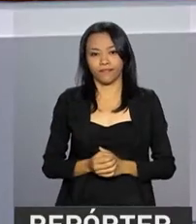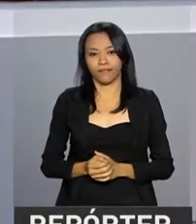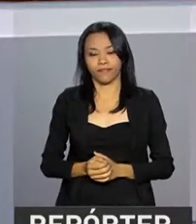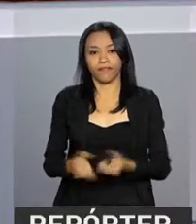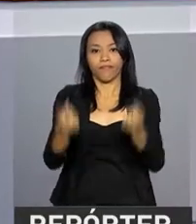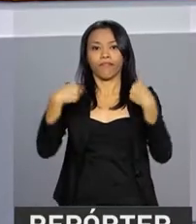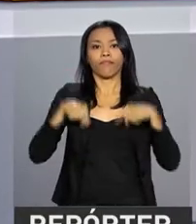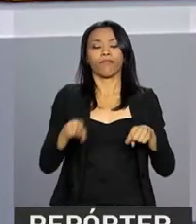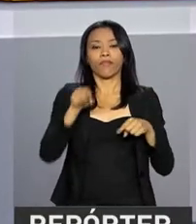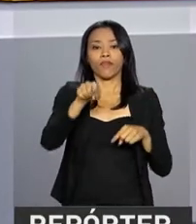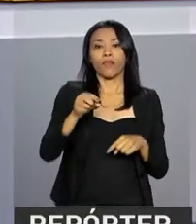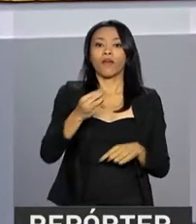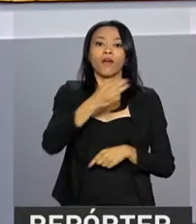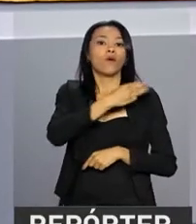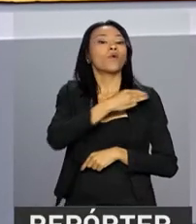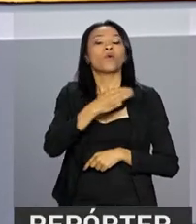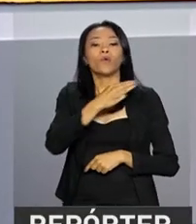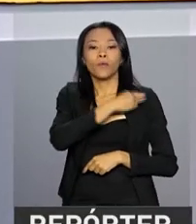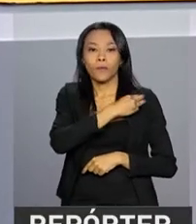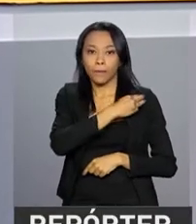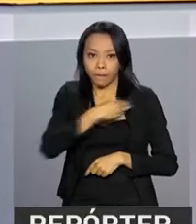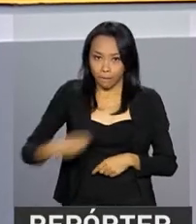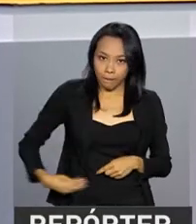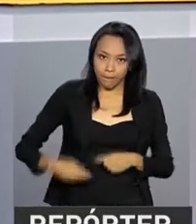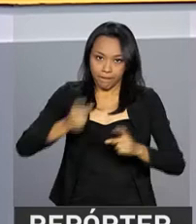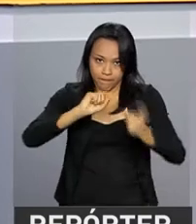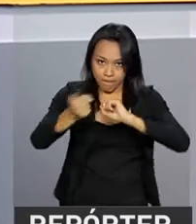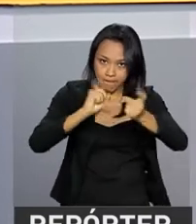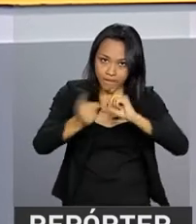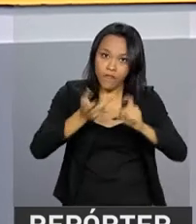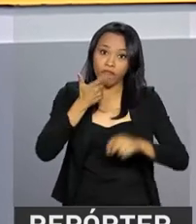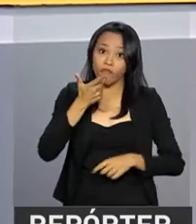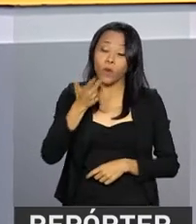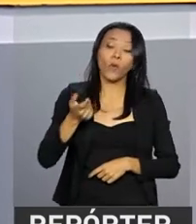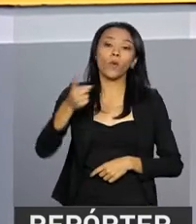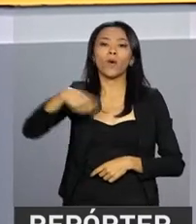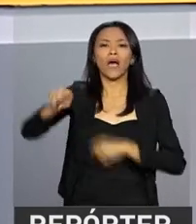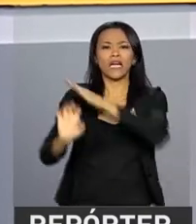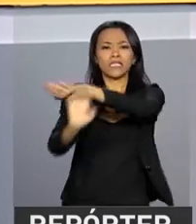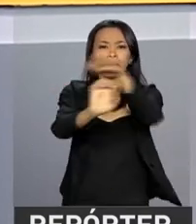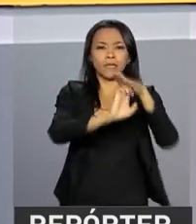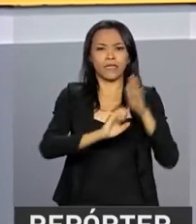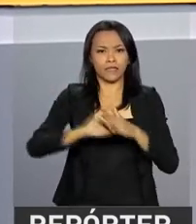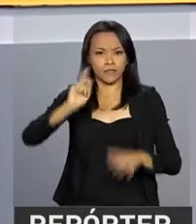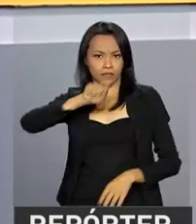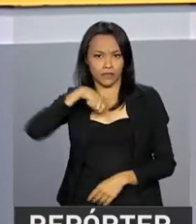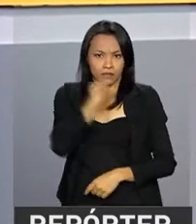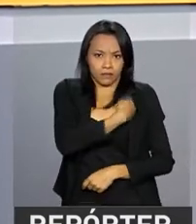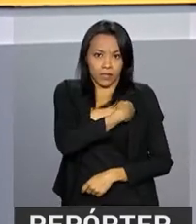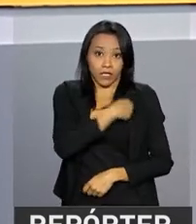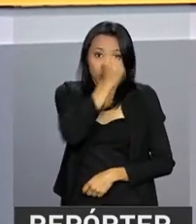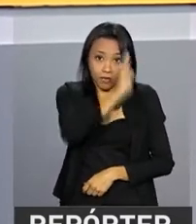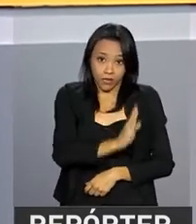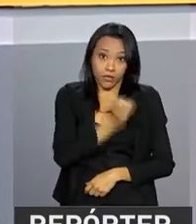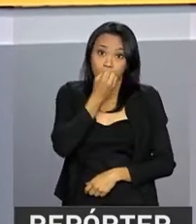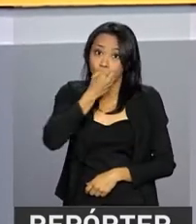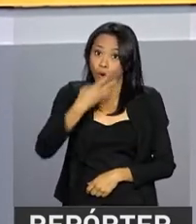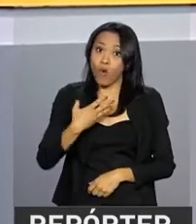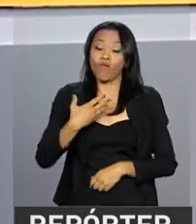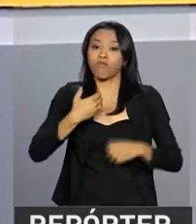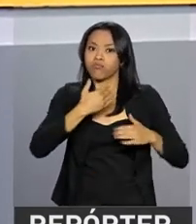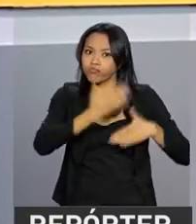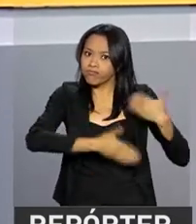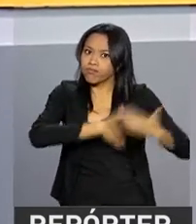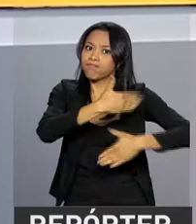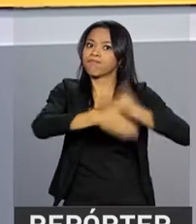O ministro do Planejamento, Diogo Oliveira, disse a empresários espanhóis que o Brasil está começando um grande ciclo de crescimento.